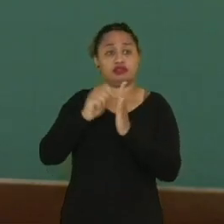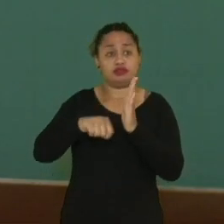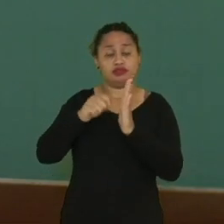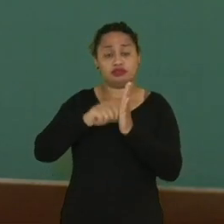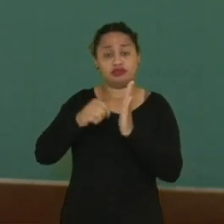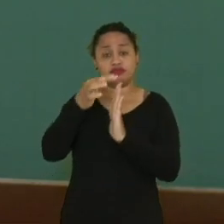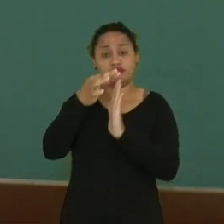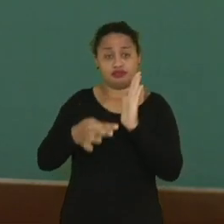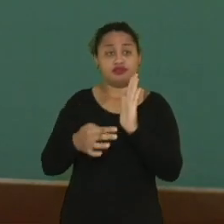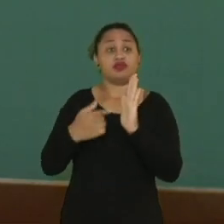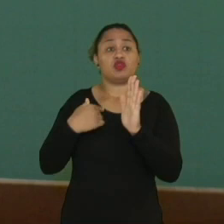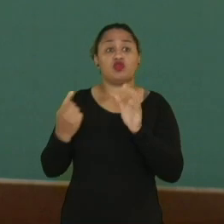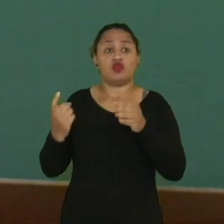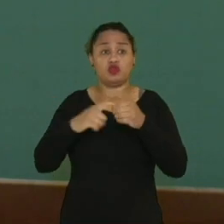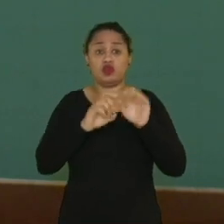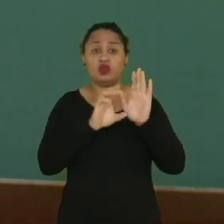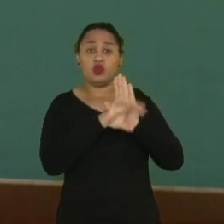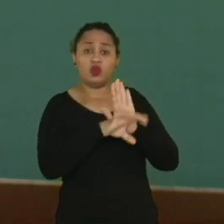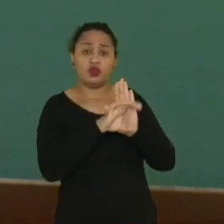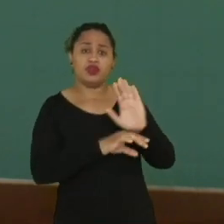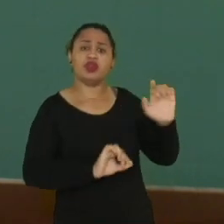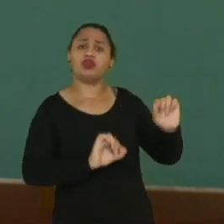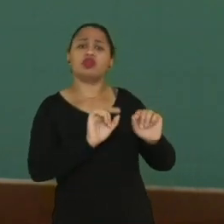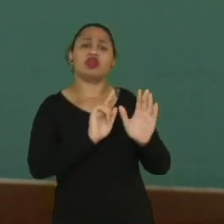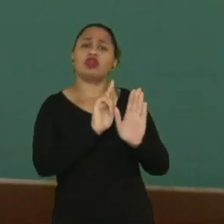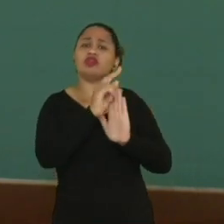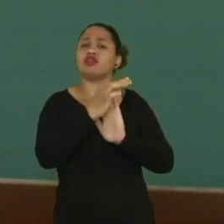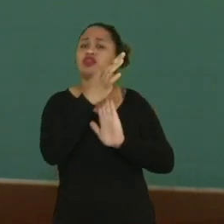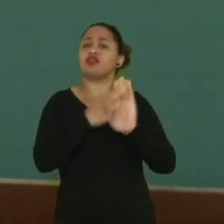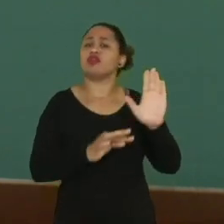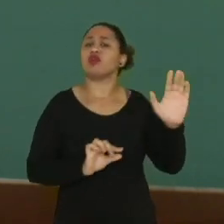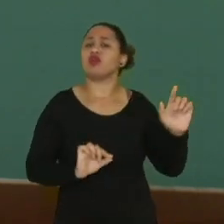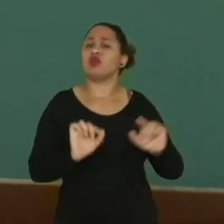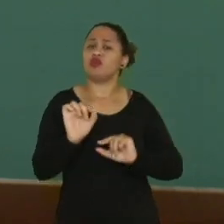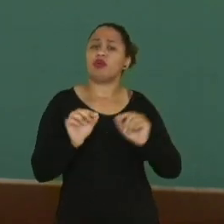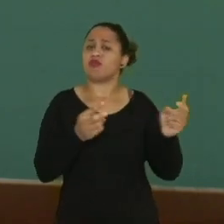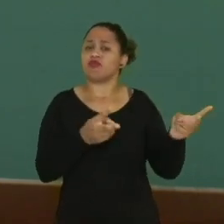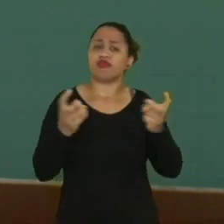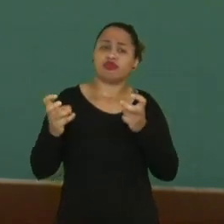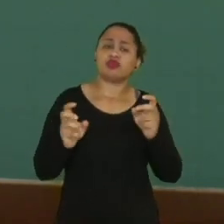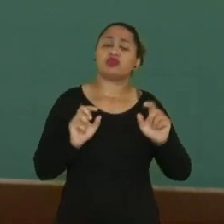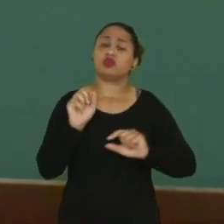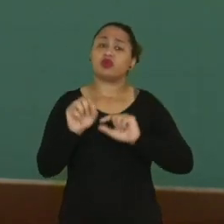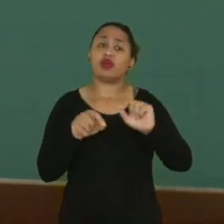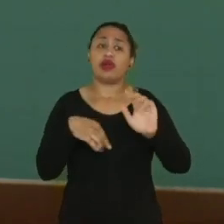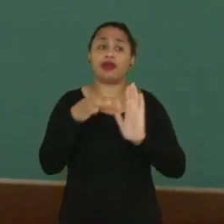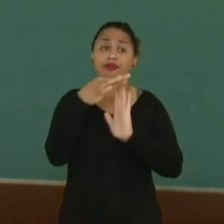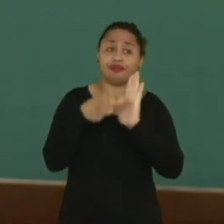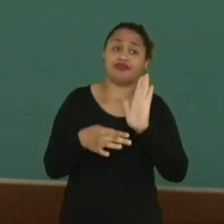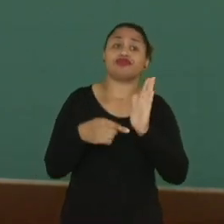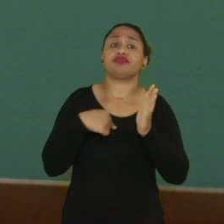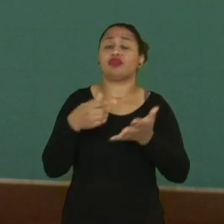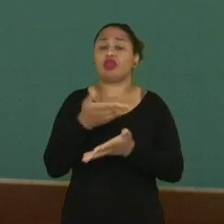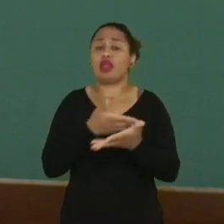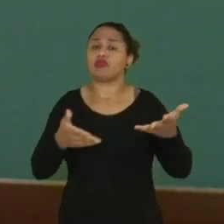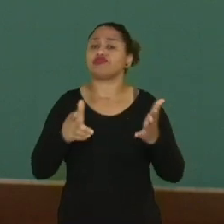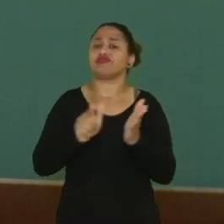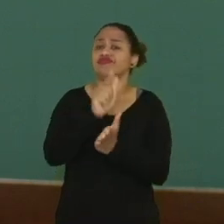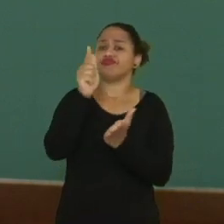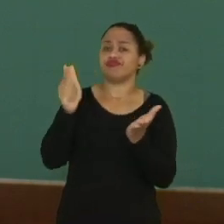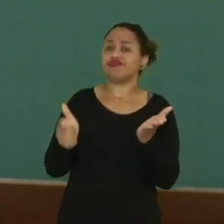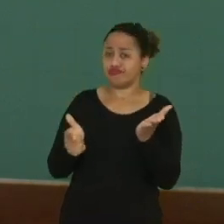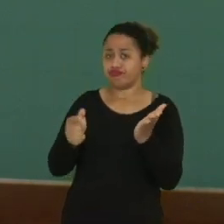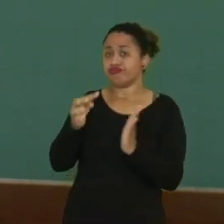aqui o conceito do editorial, o que que eu percebo, né? É um texto que vai circular no meio